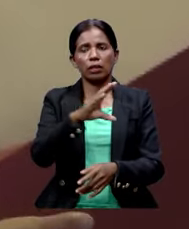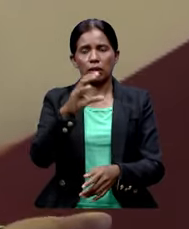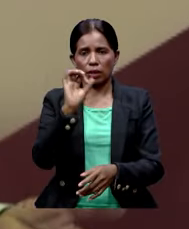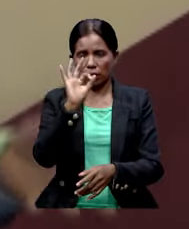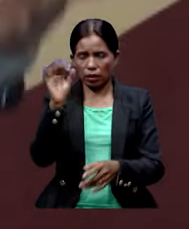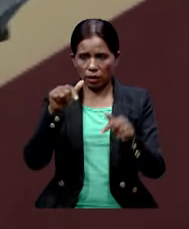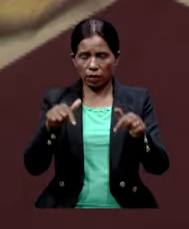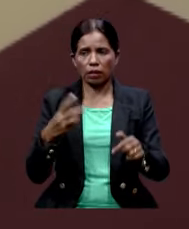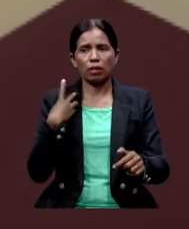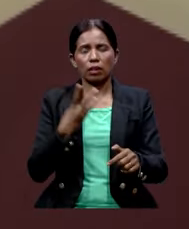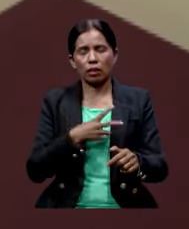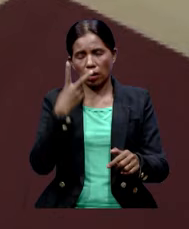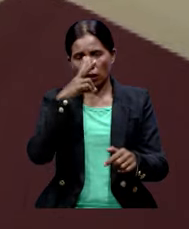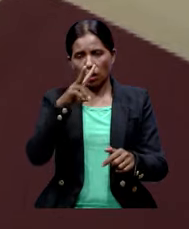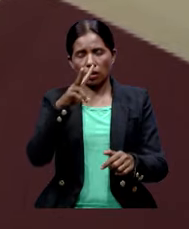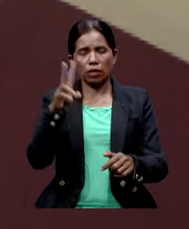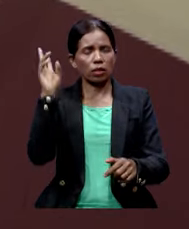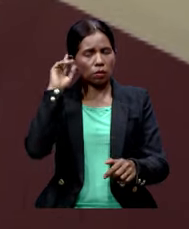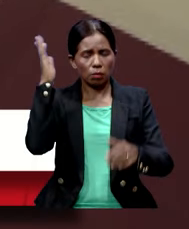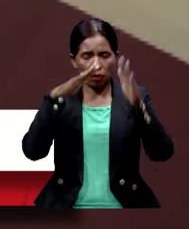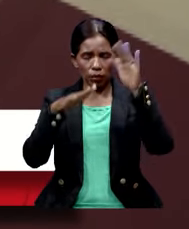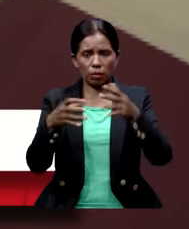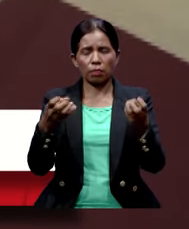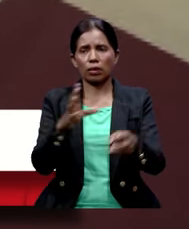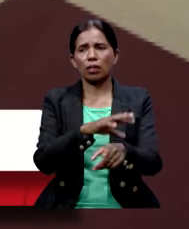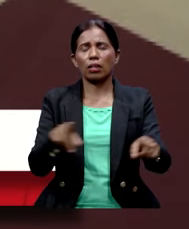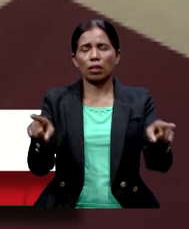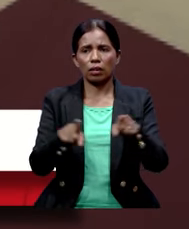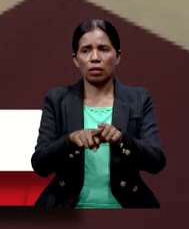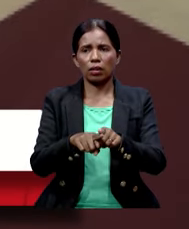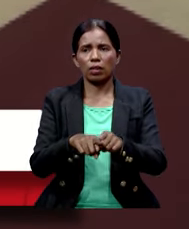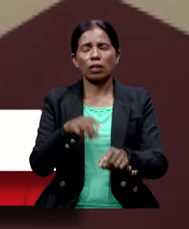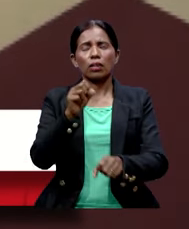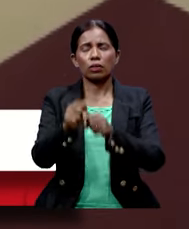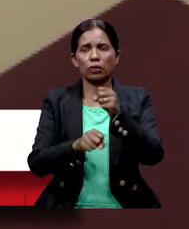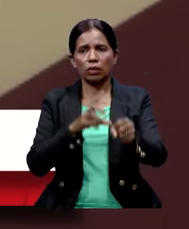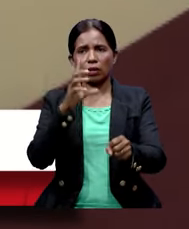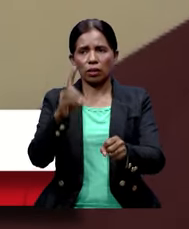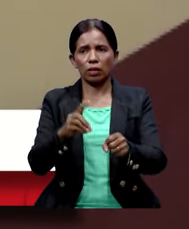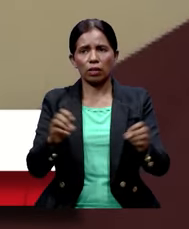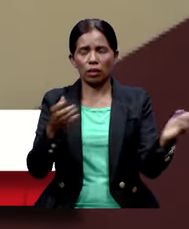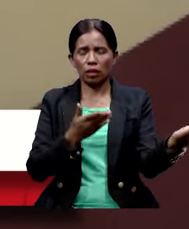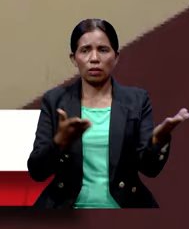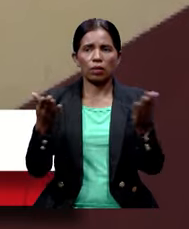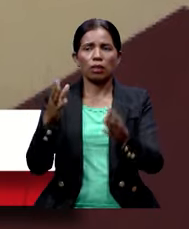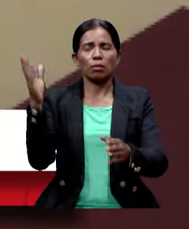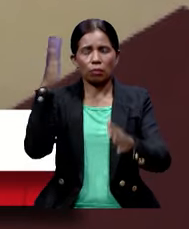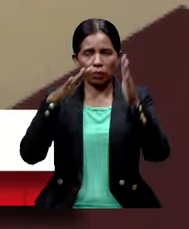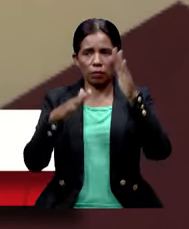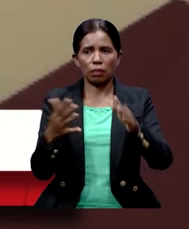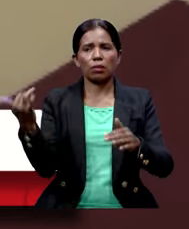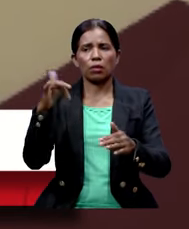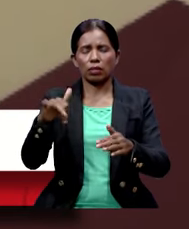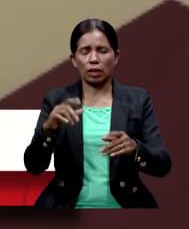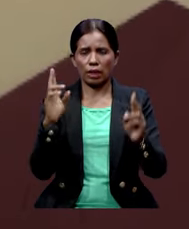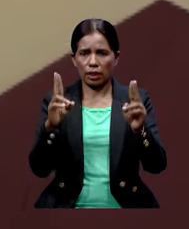Rona, problemas do meu moço de Tau, sai da sociedade, levanta problemas da direita Tau, ziu,